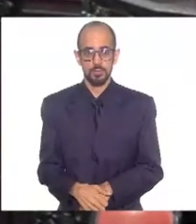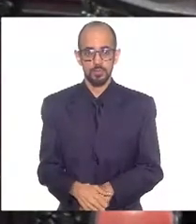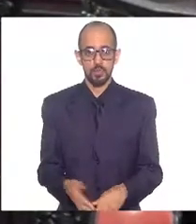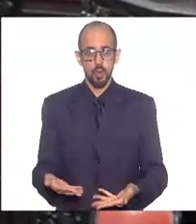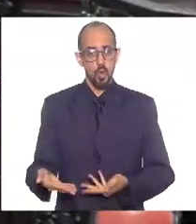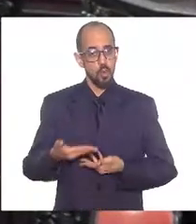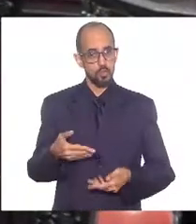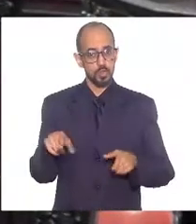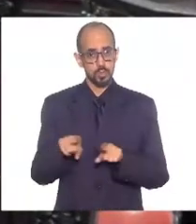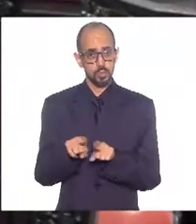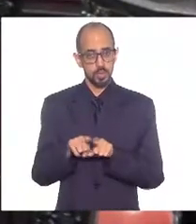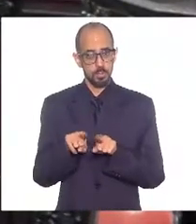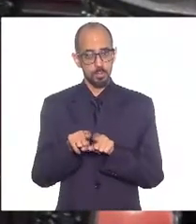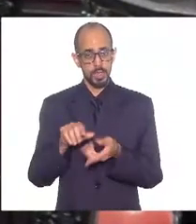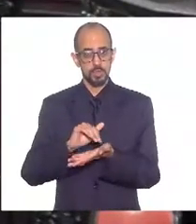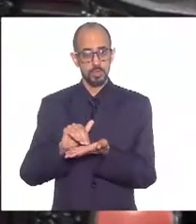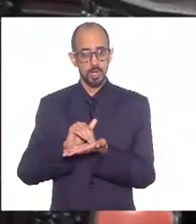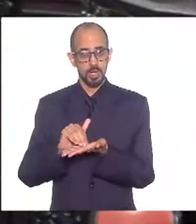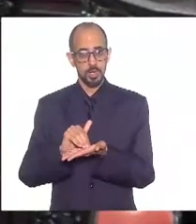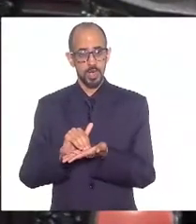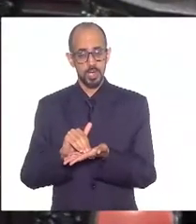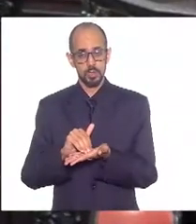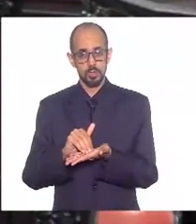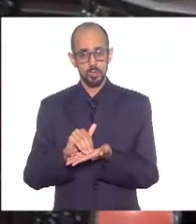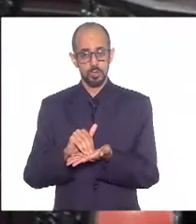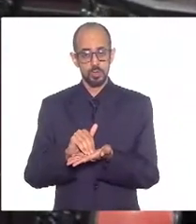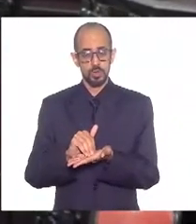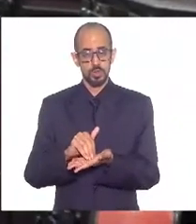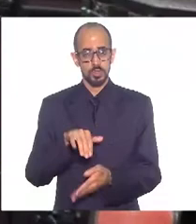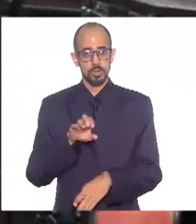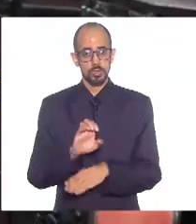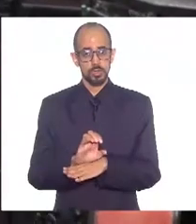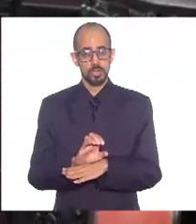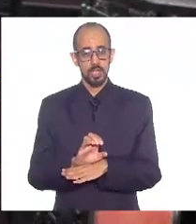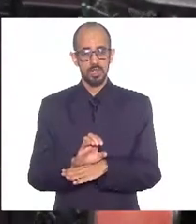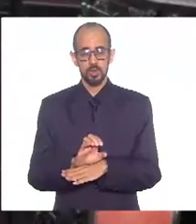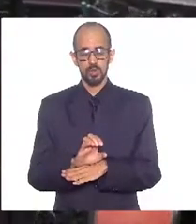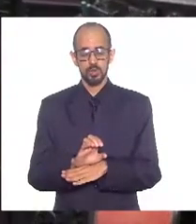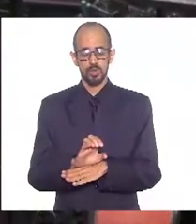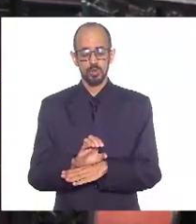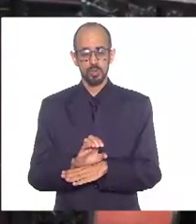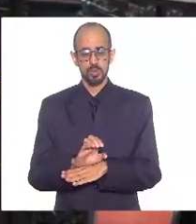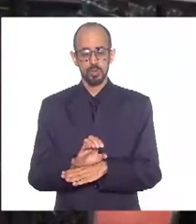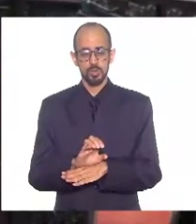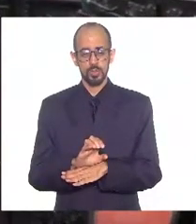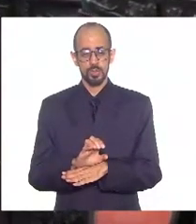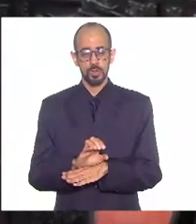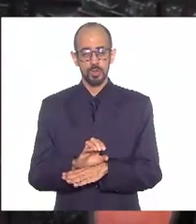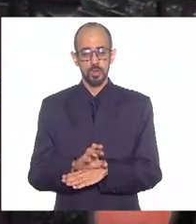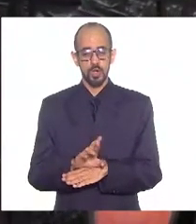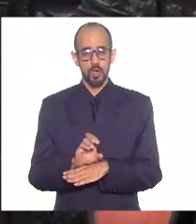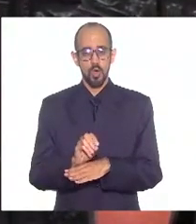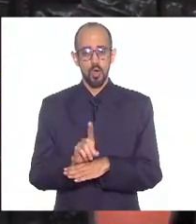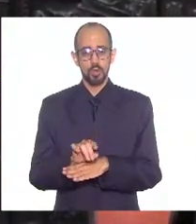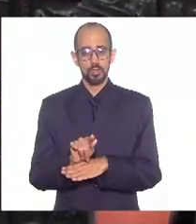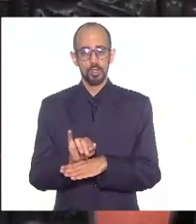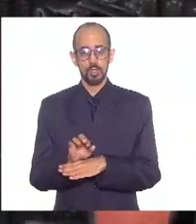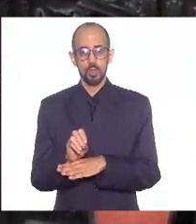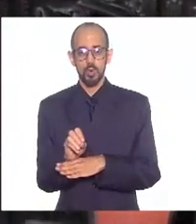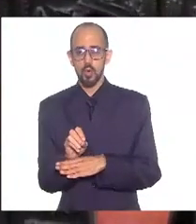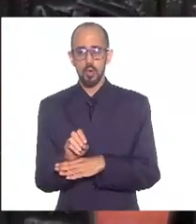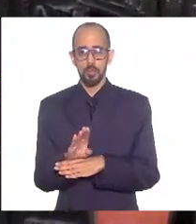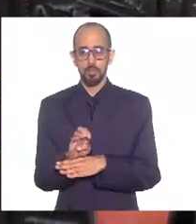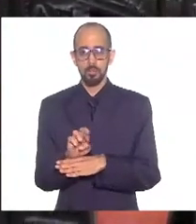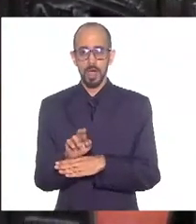Convido também o secretário de Estado do Governo, Rodrigo Bacelar, para estar conosco.